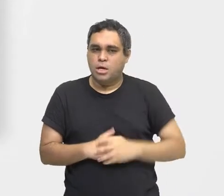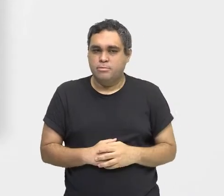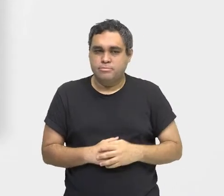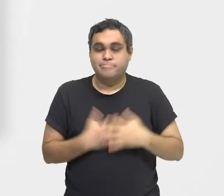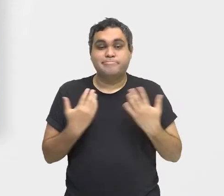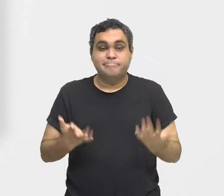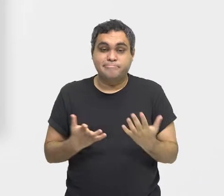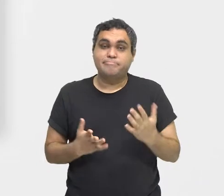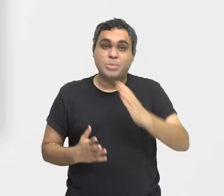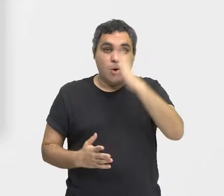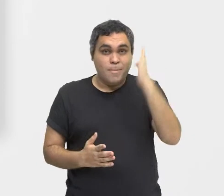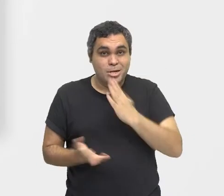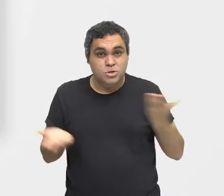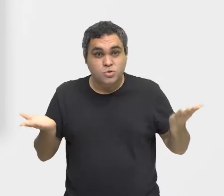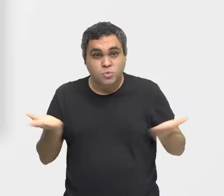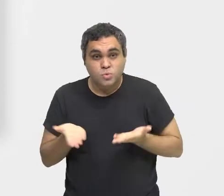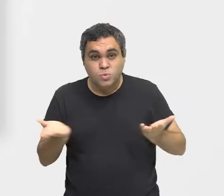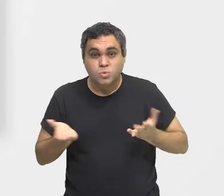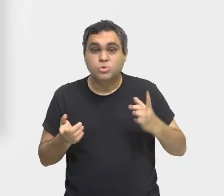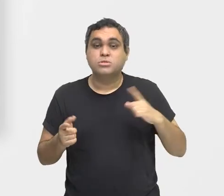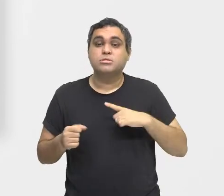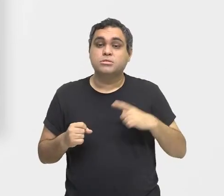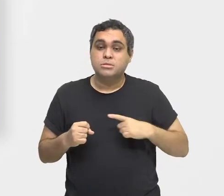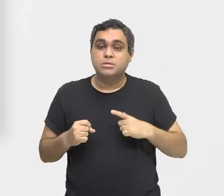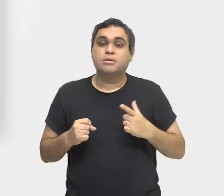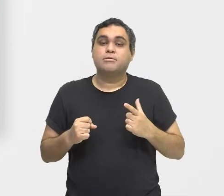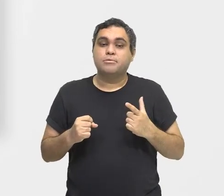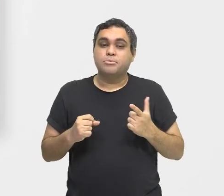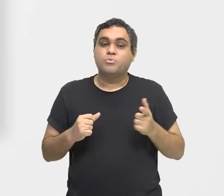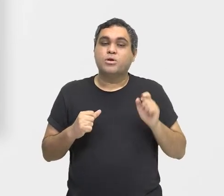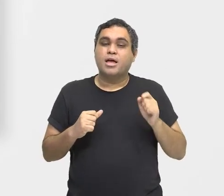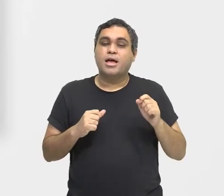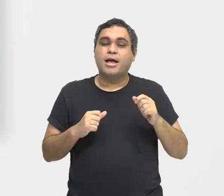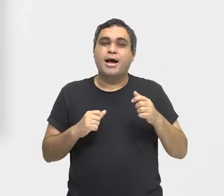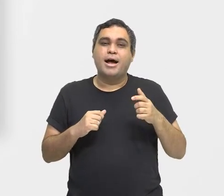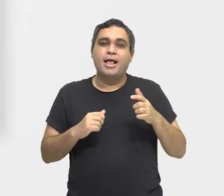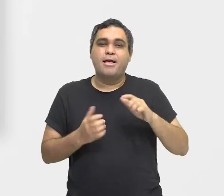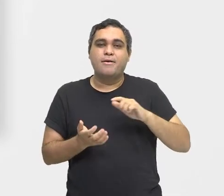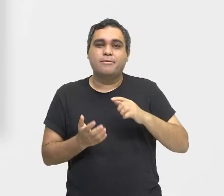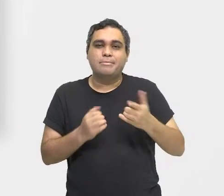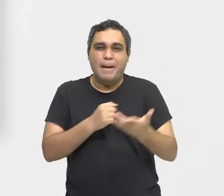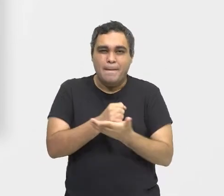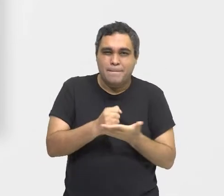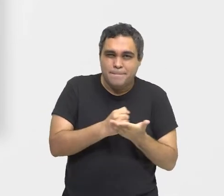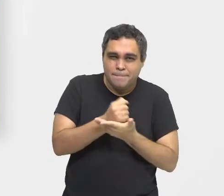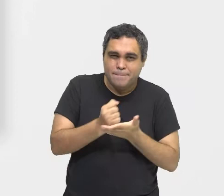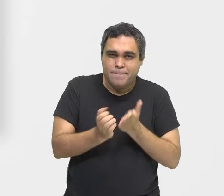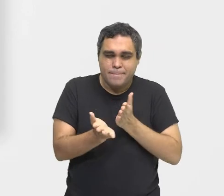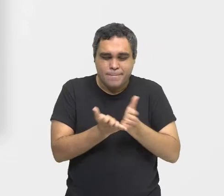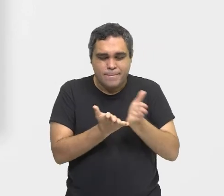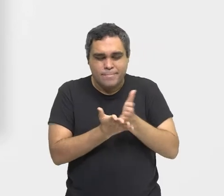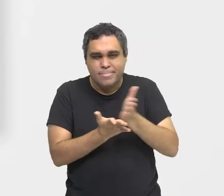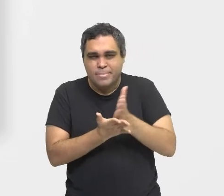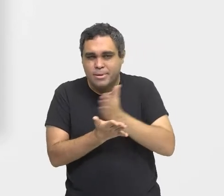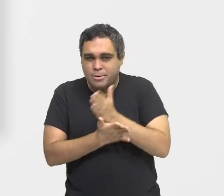Brasil atualmente vai ter uma base econômica que vai estar bem diversificada, tá? Acabou abandonando em grande quantidade